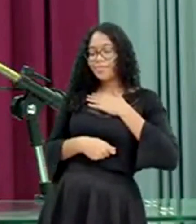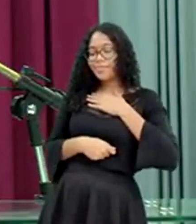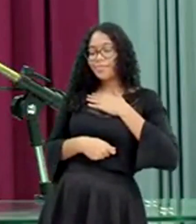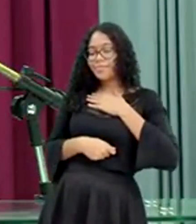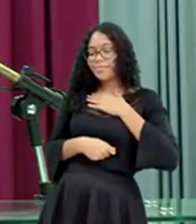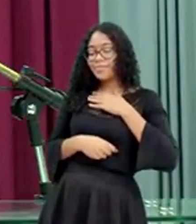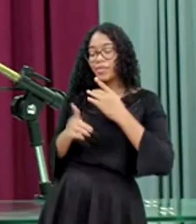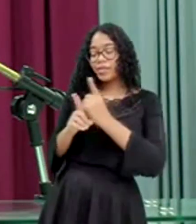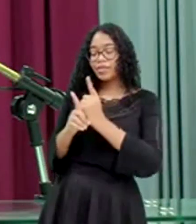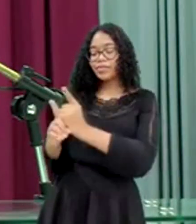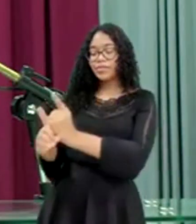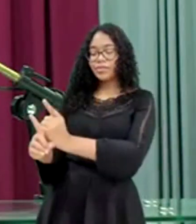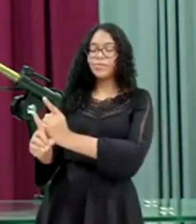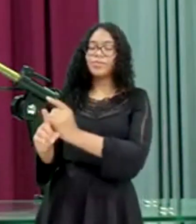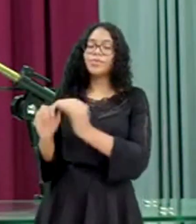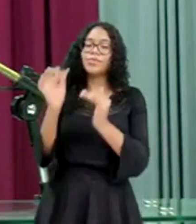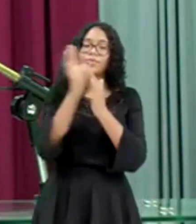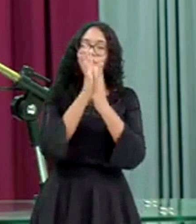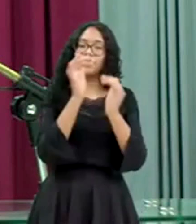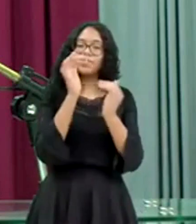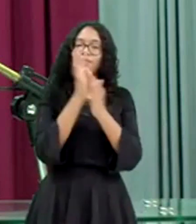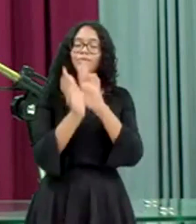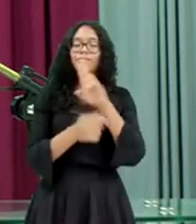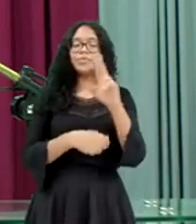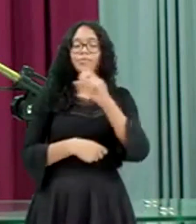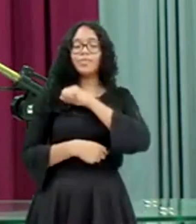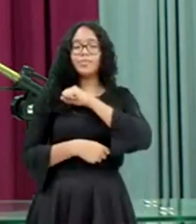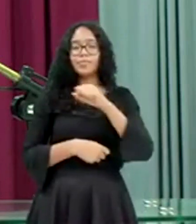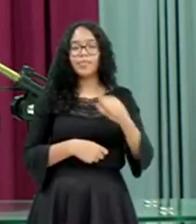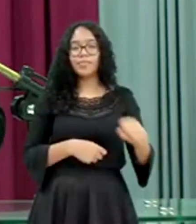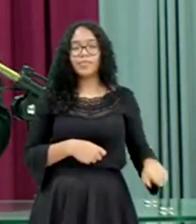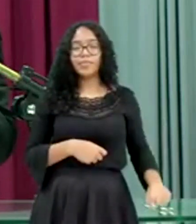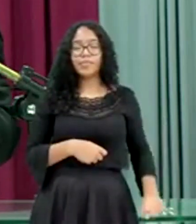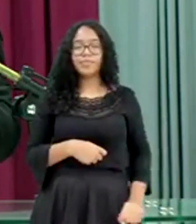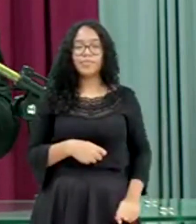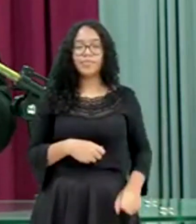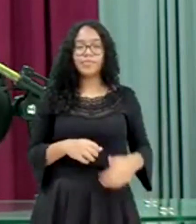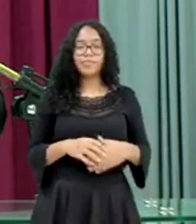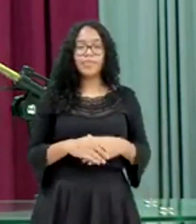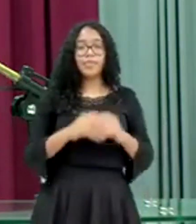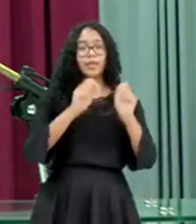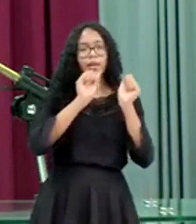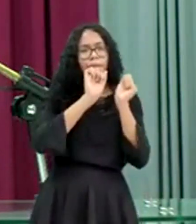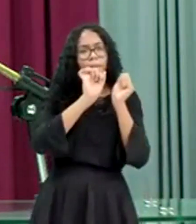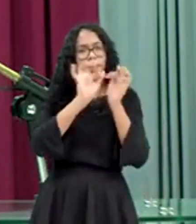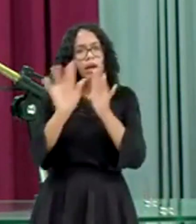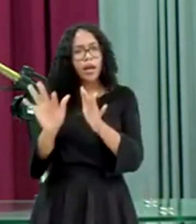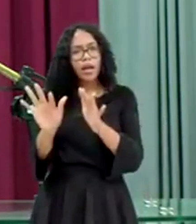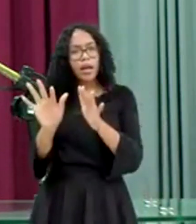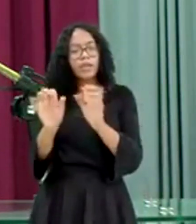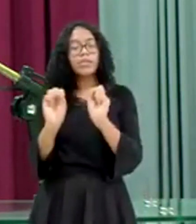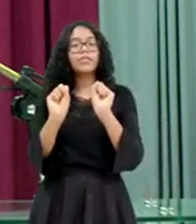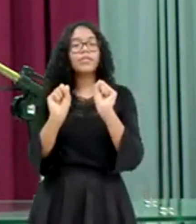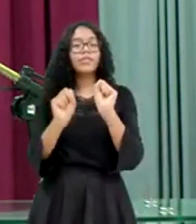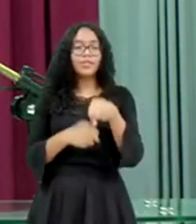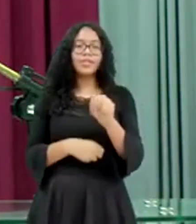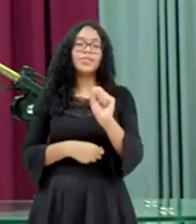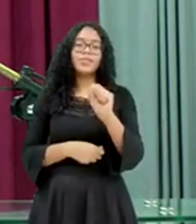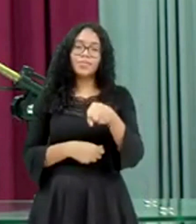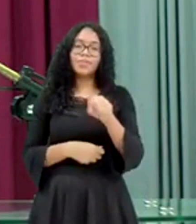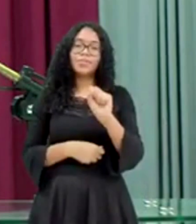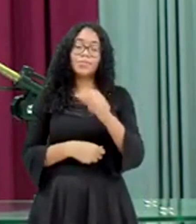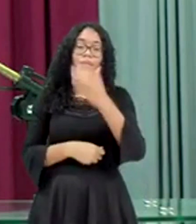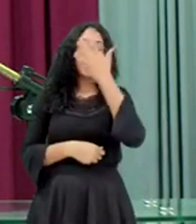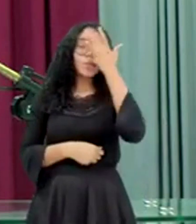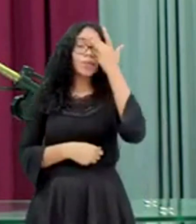Louvado seja o santo nome do Senhor. A bênção. Existe bênção para aqueles que confiam